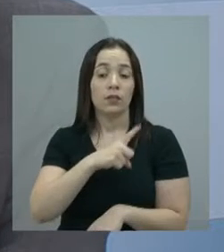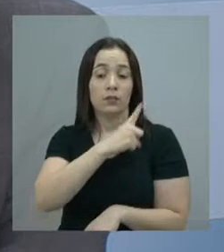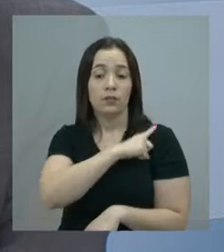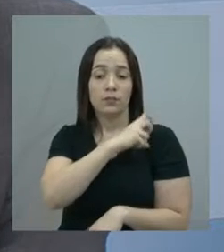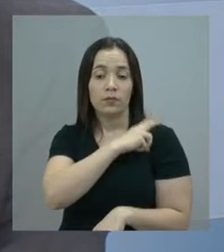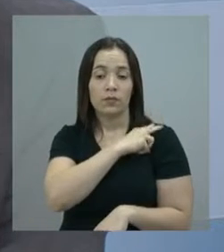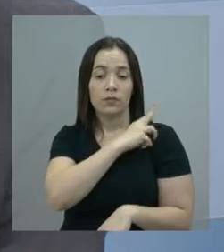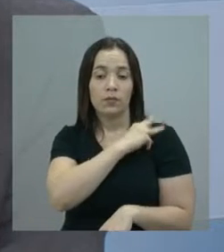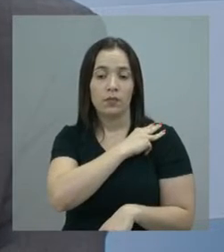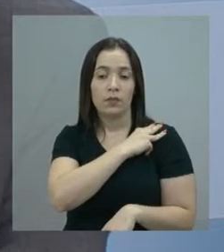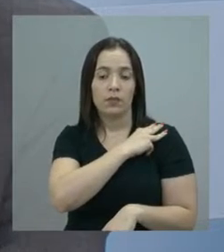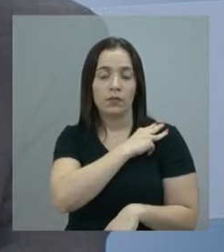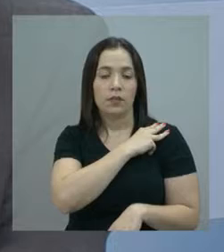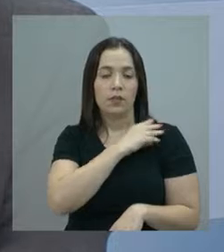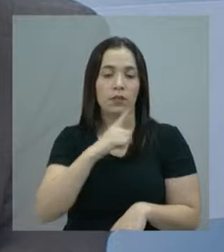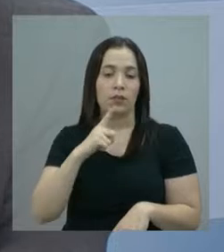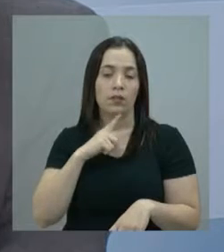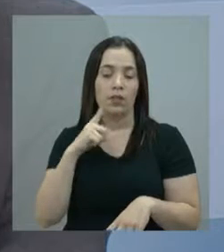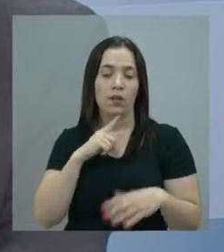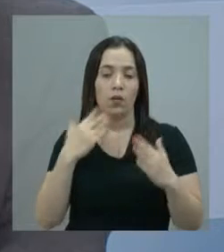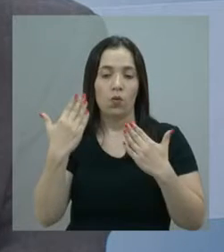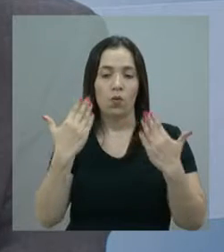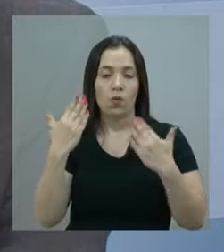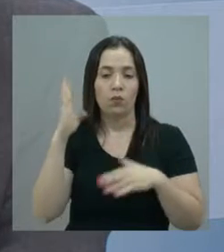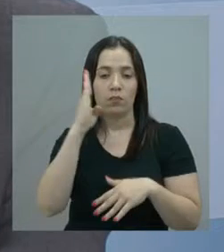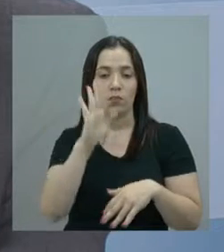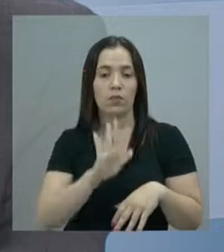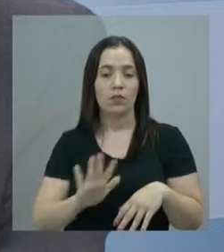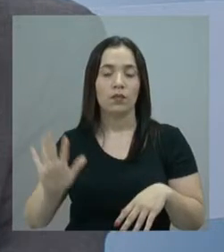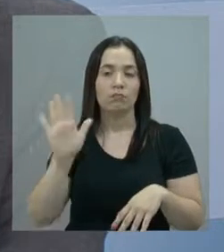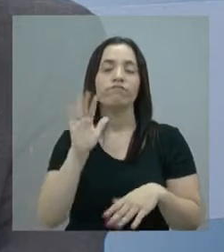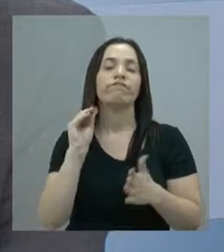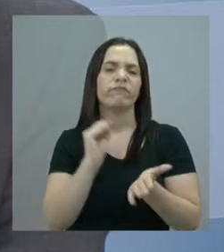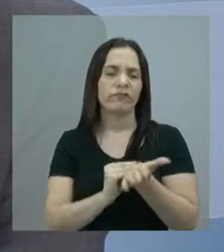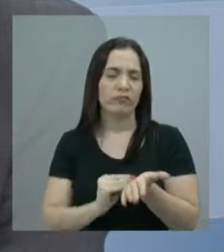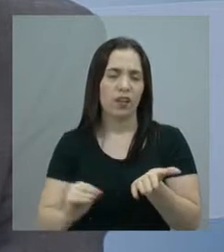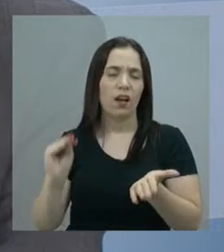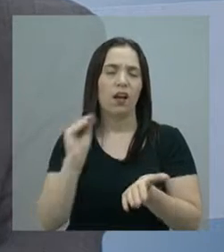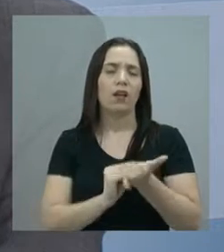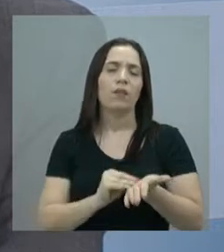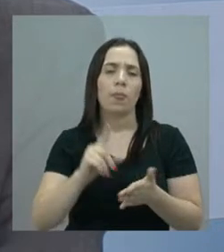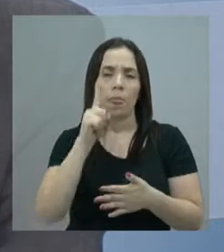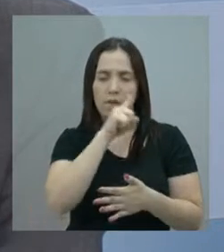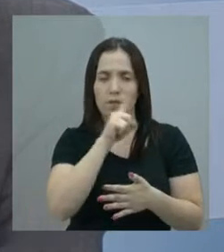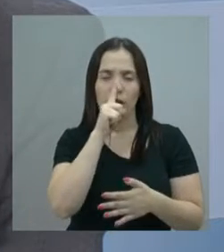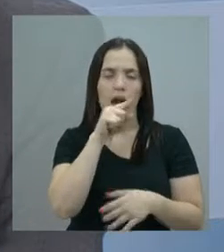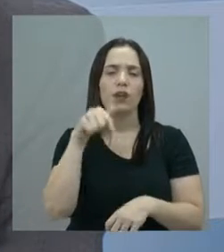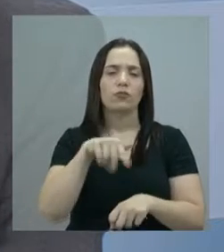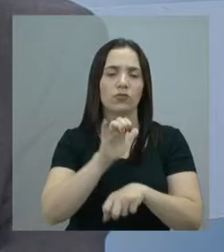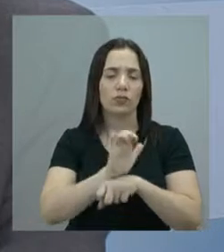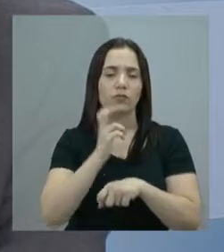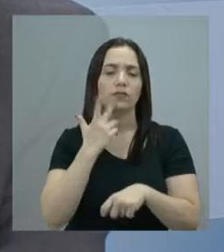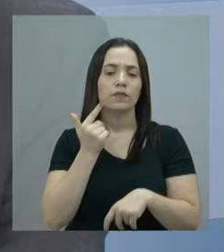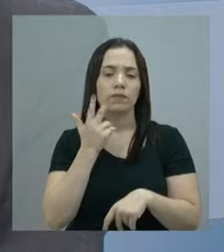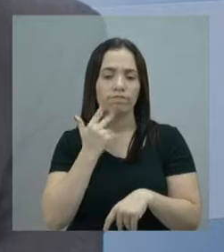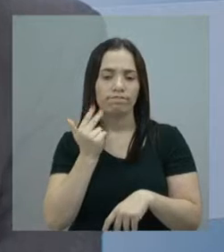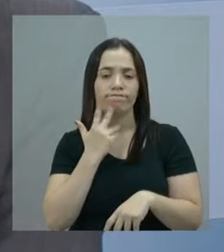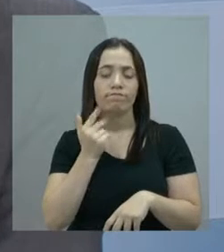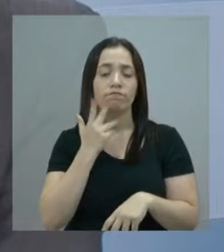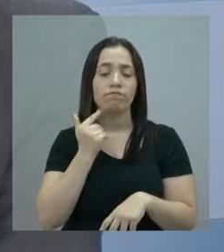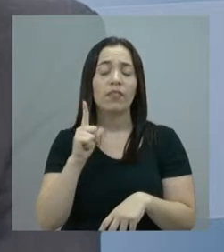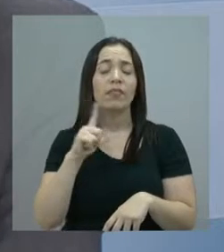ainda temos um desempenho nacional ainda muito a desejar, inclusive do estado do Ceará. O grande